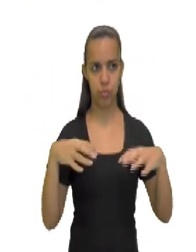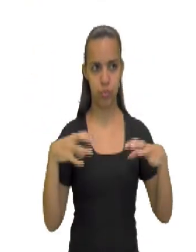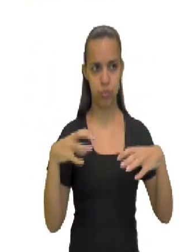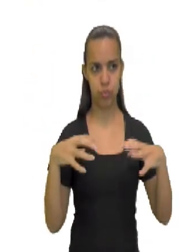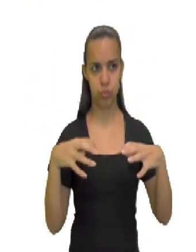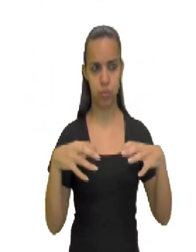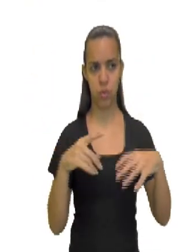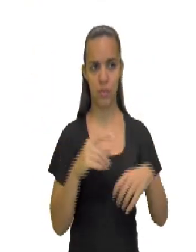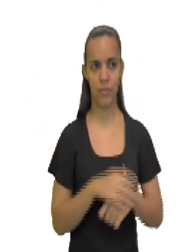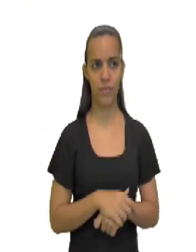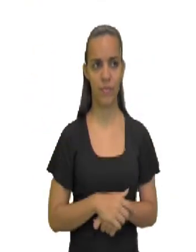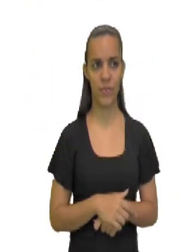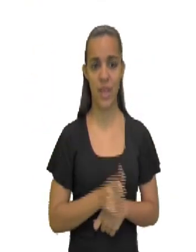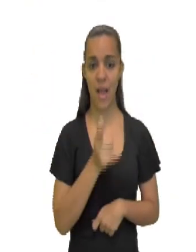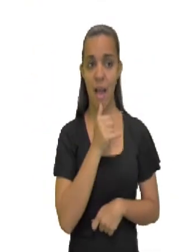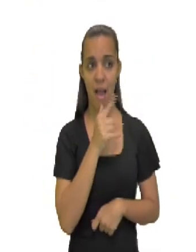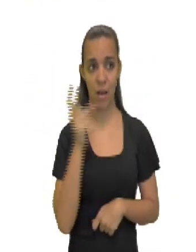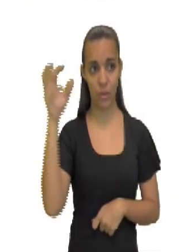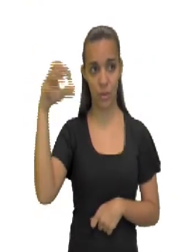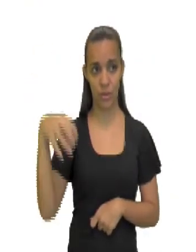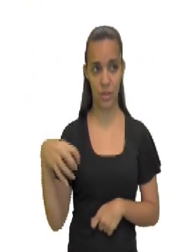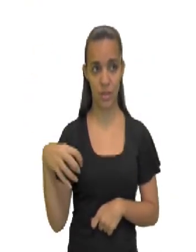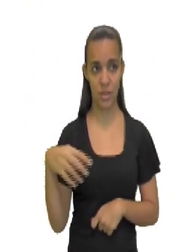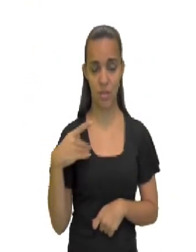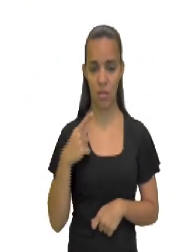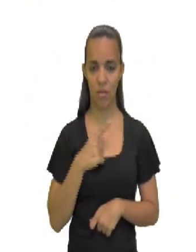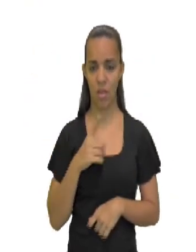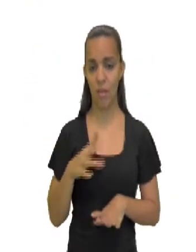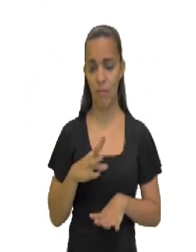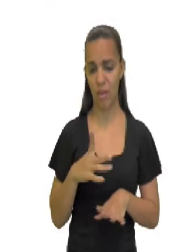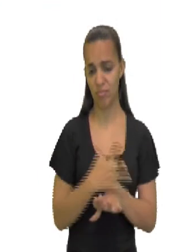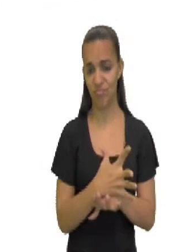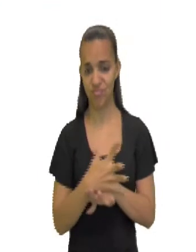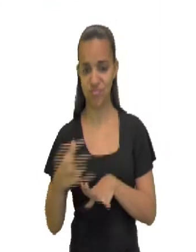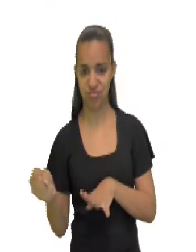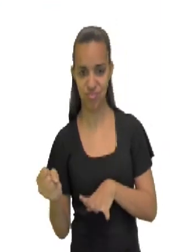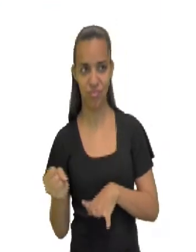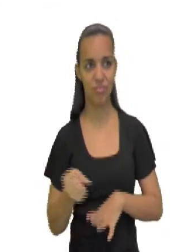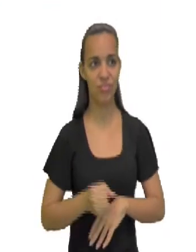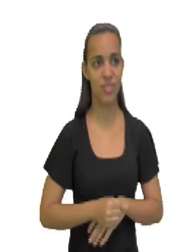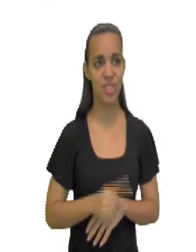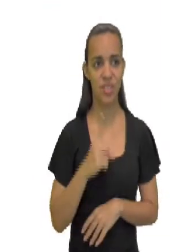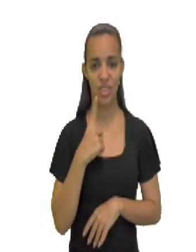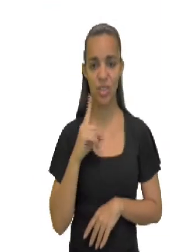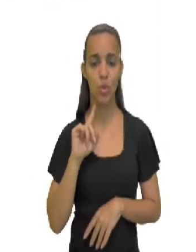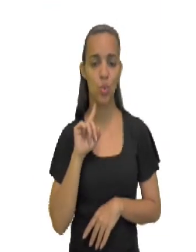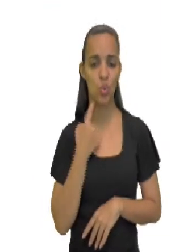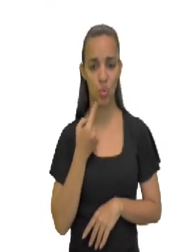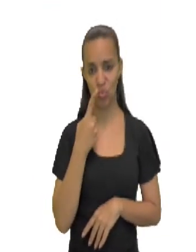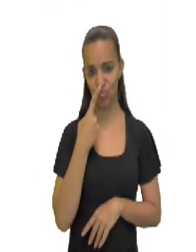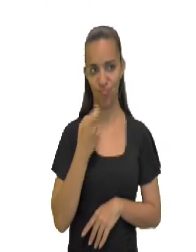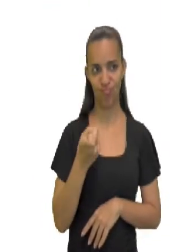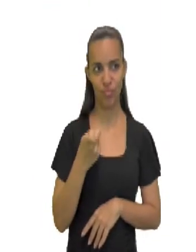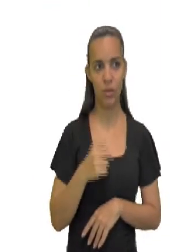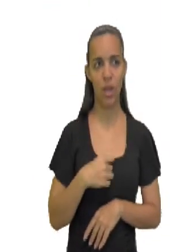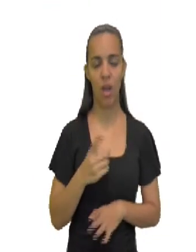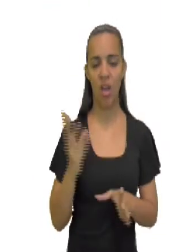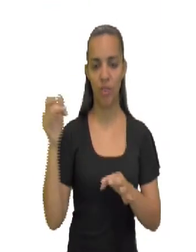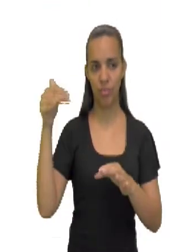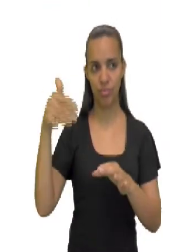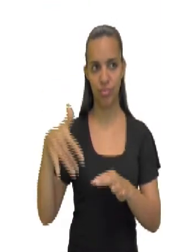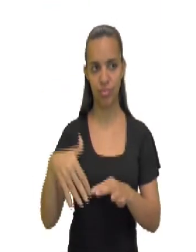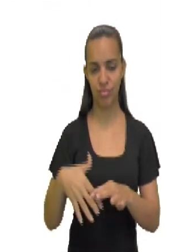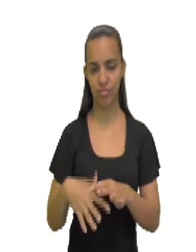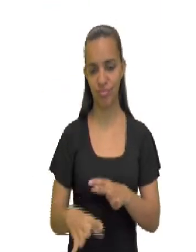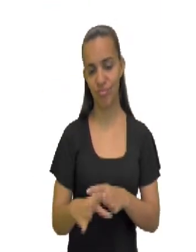certamente essa água que caiu ali vai ser contaminada por esse lixo e vai ser levada ali